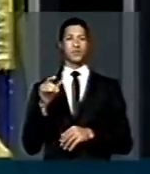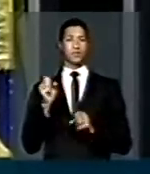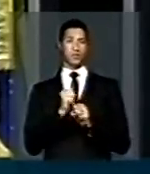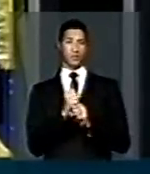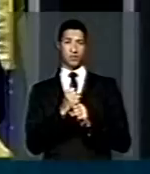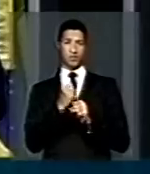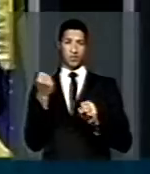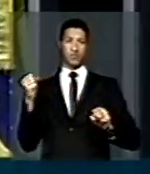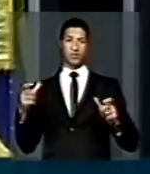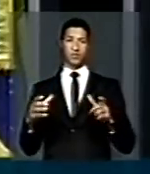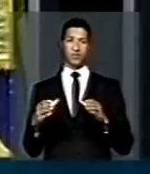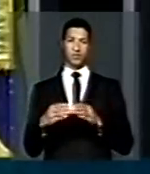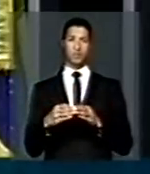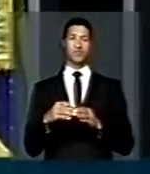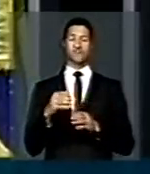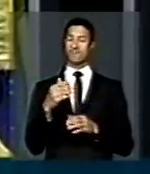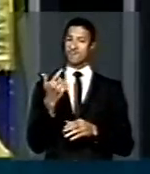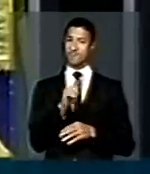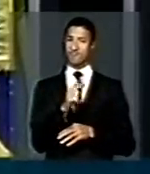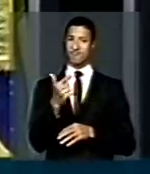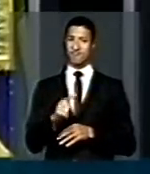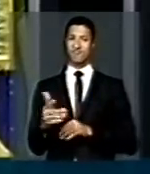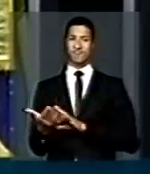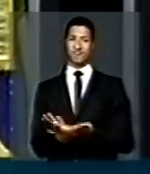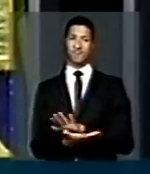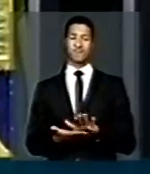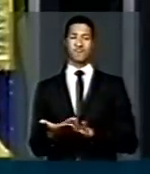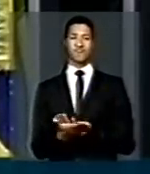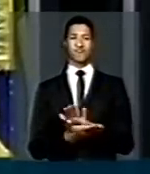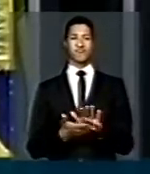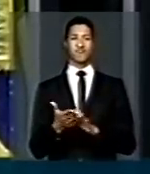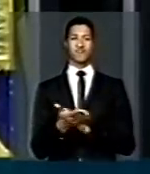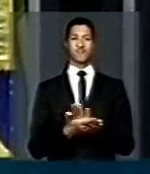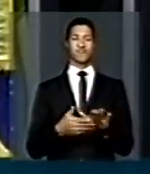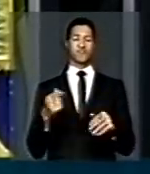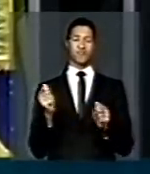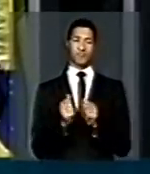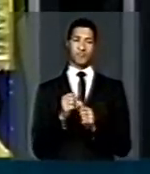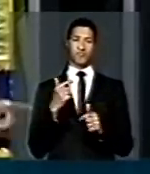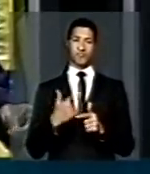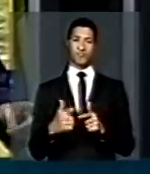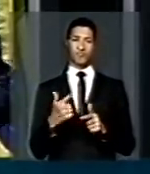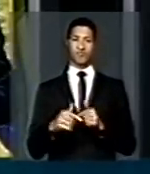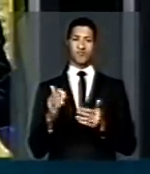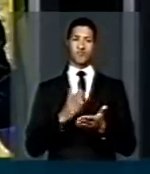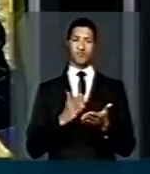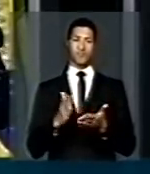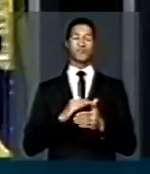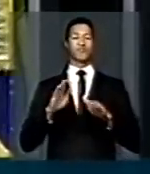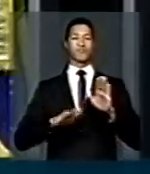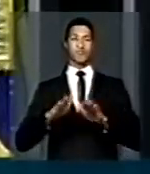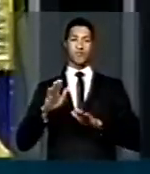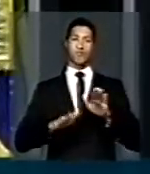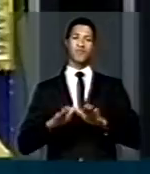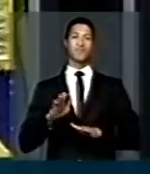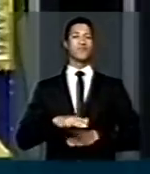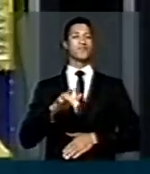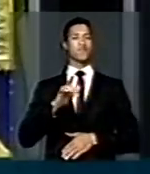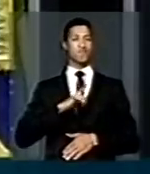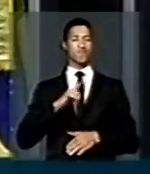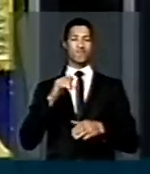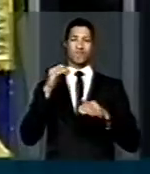grande maioria desta casa não tem nada a ver com esse tipo de situação alguns talvez estejam